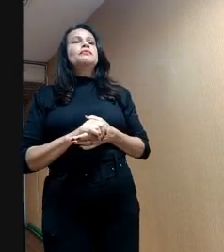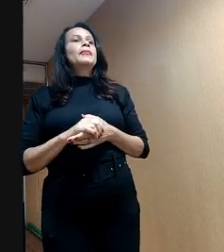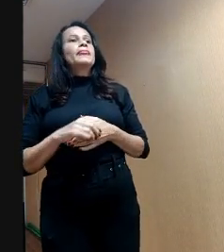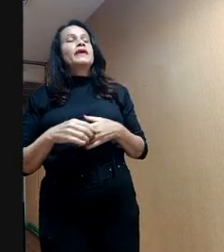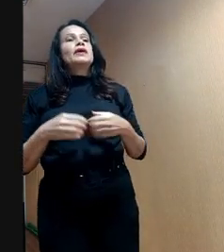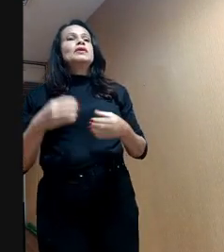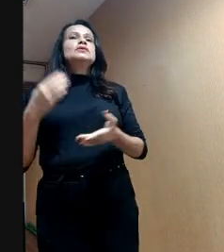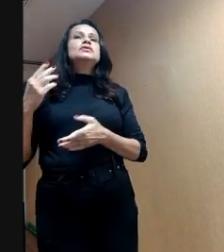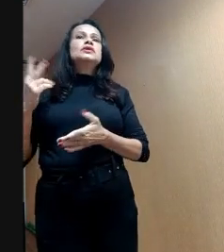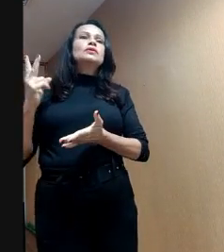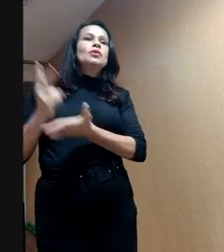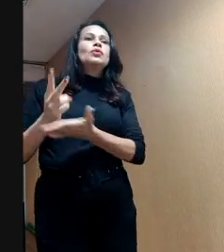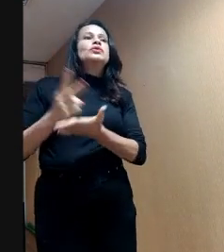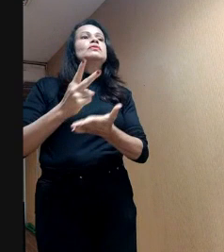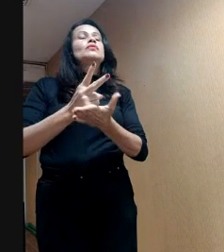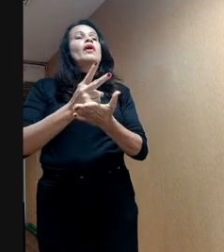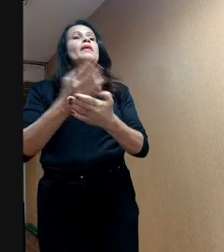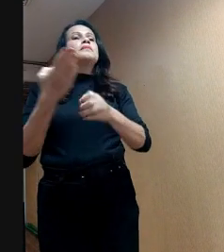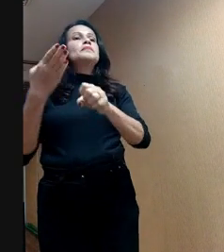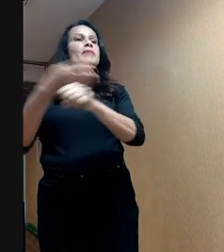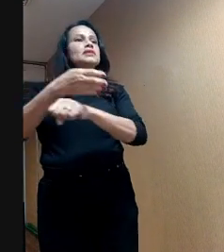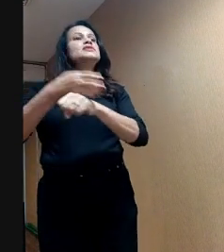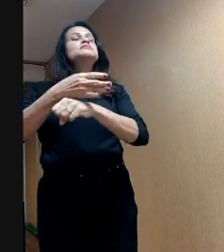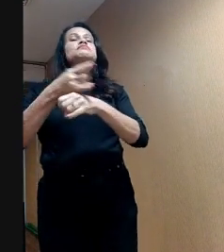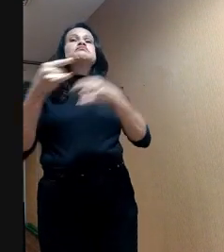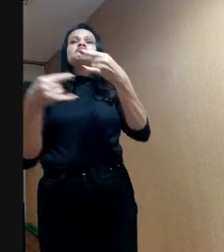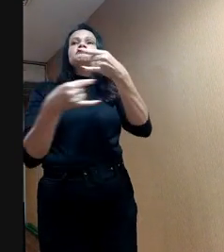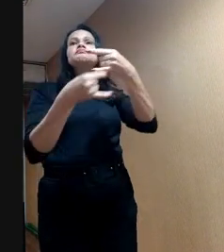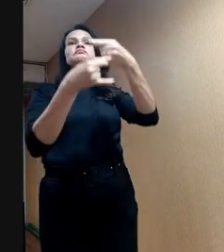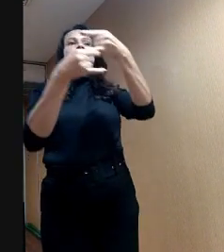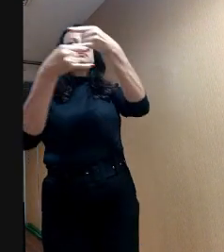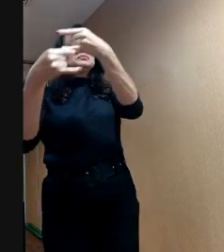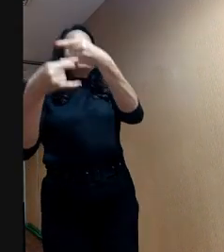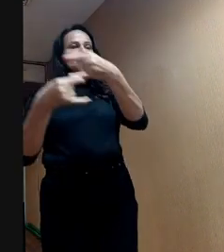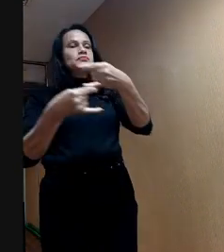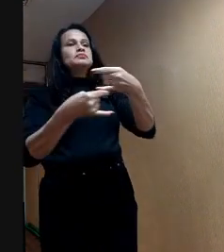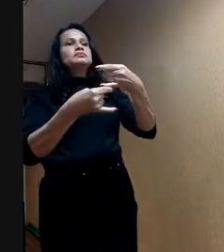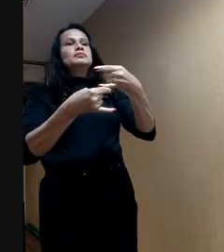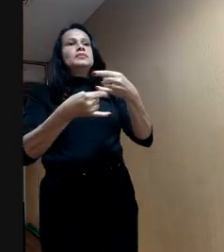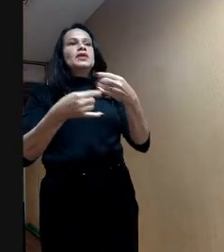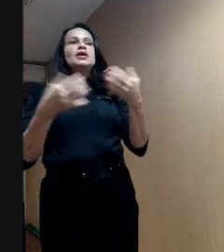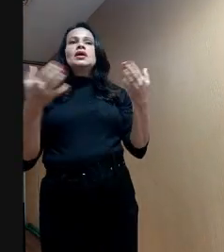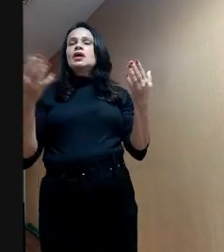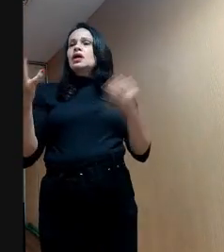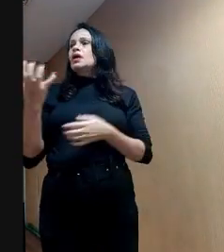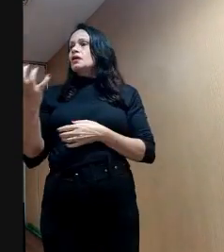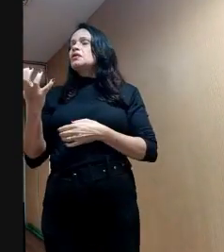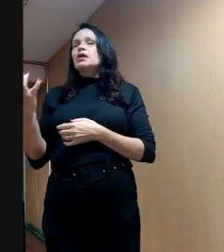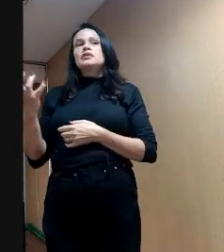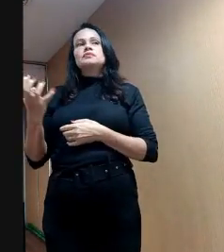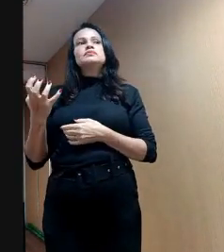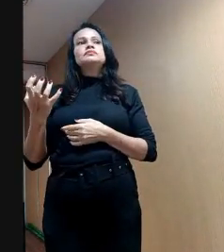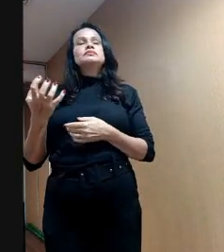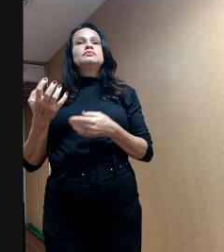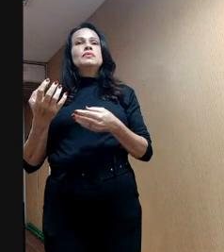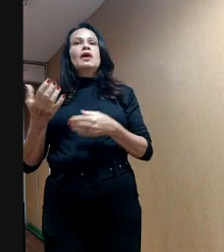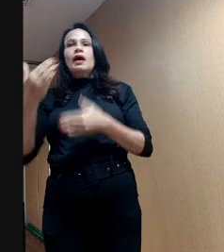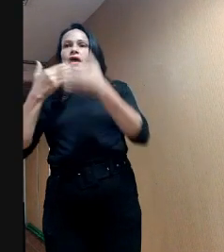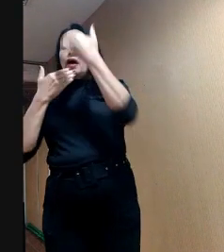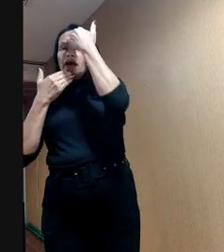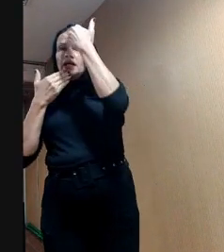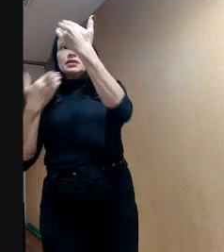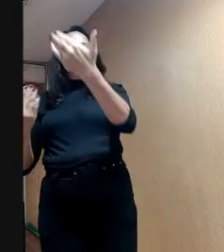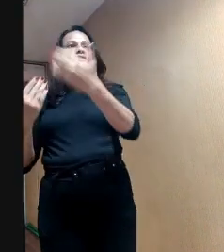gente possa participar de forma remota. Quero cumprimentar aqui o diretor-geral do Campus Pesqueira, meu amigo professor Valdemir